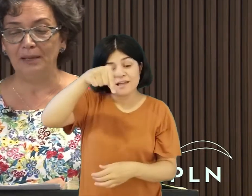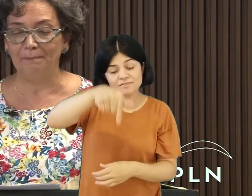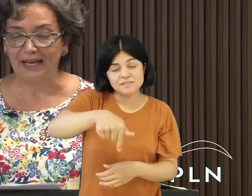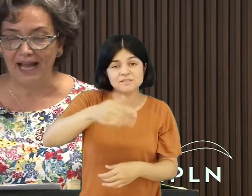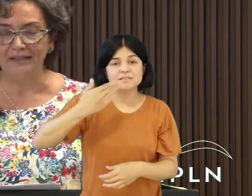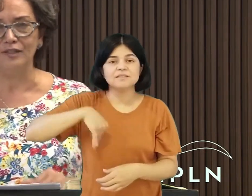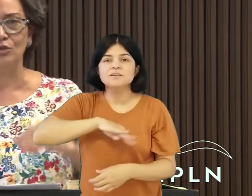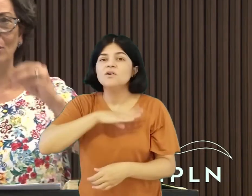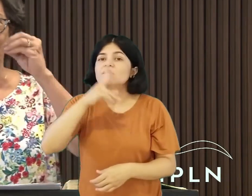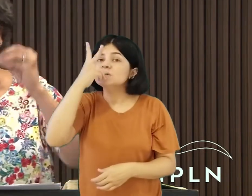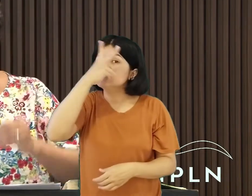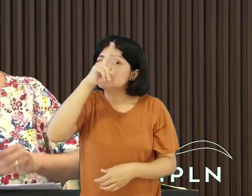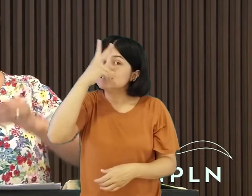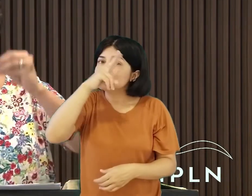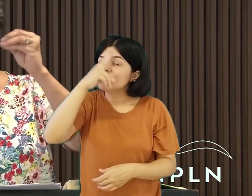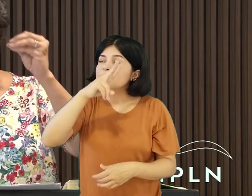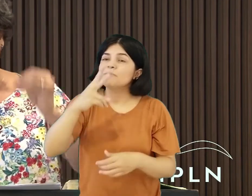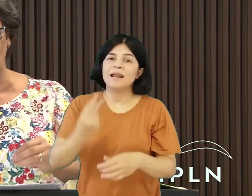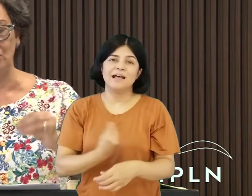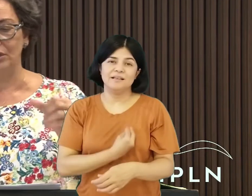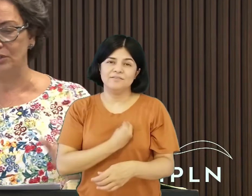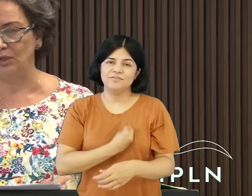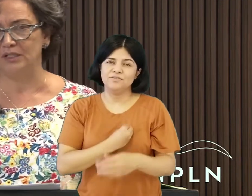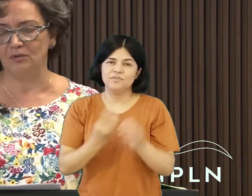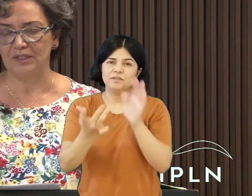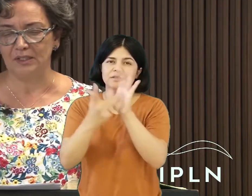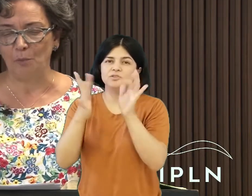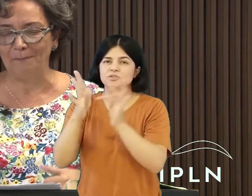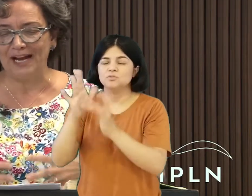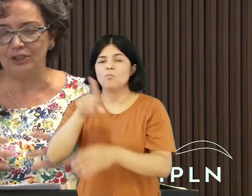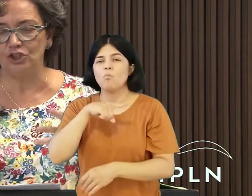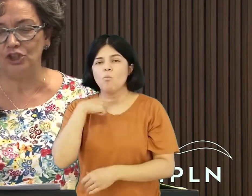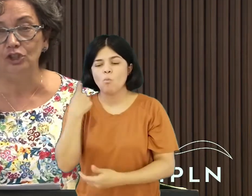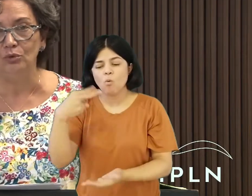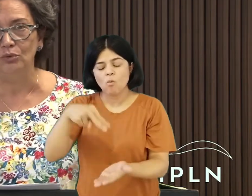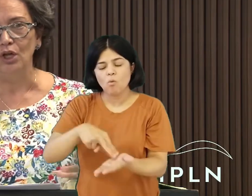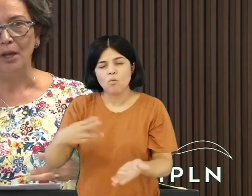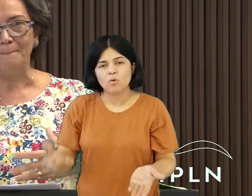deveríamos lembrar da sua vida, da sua morte, da sua ressurreição,